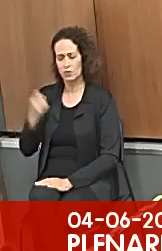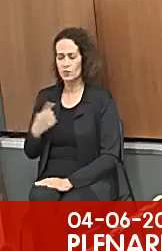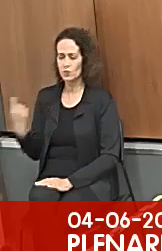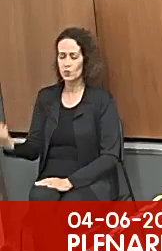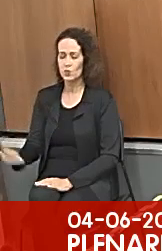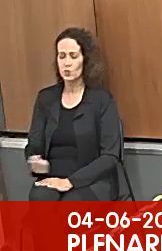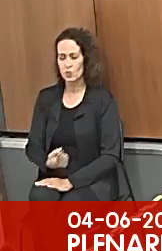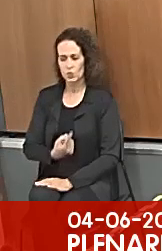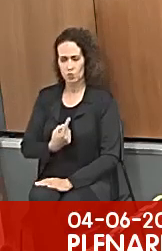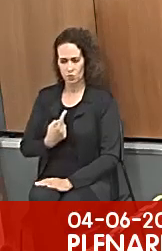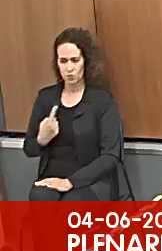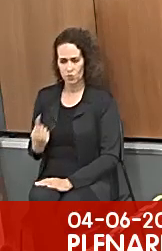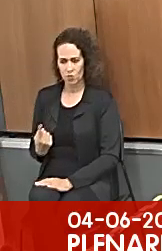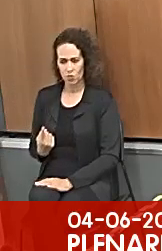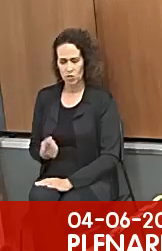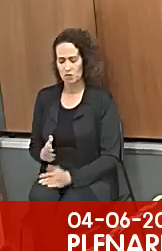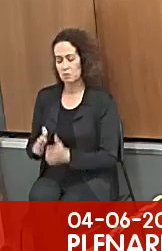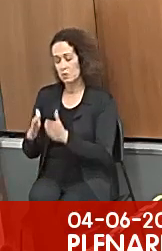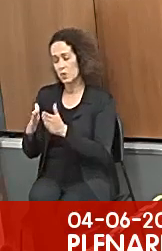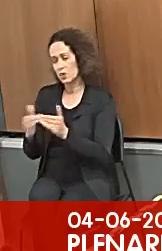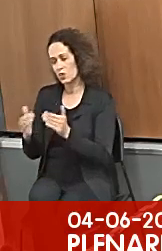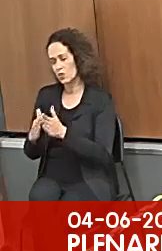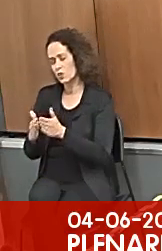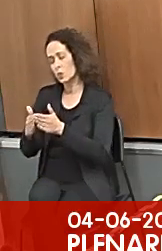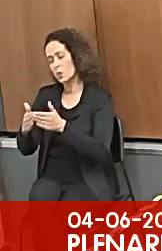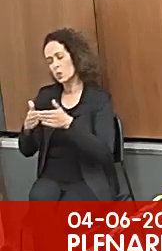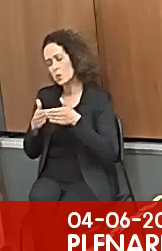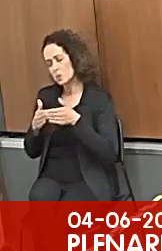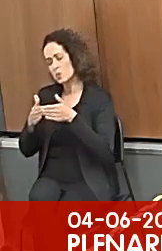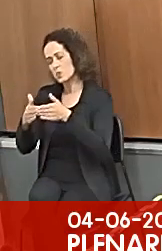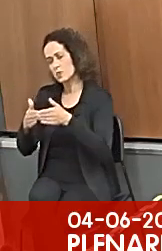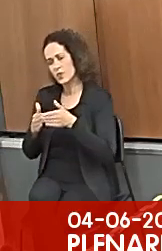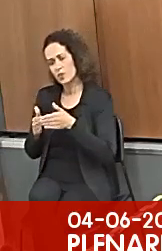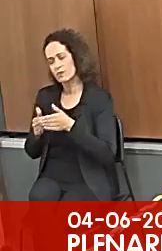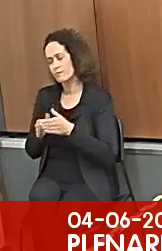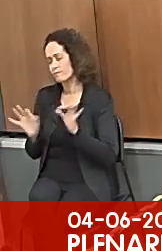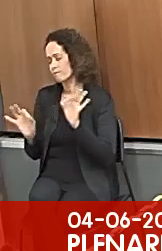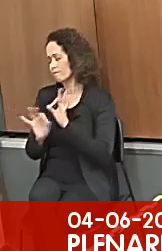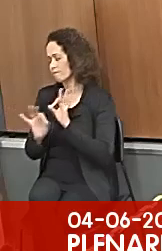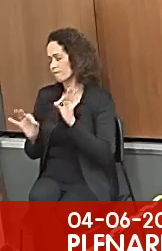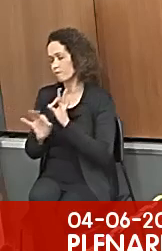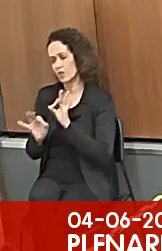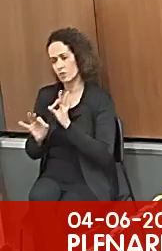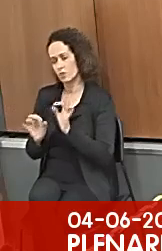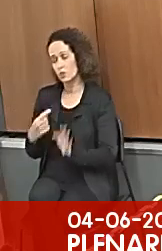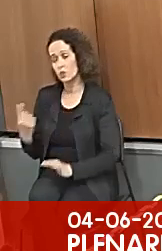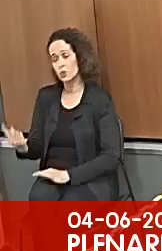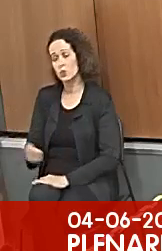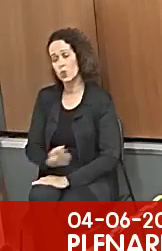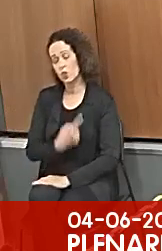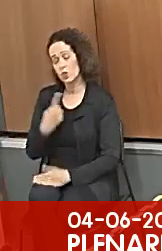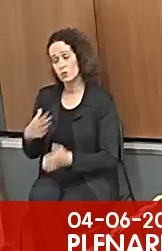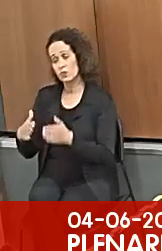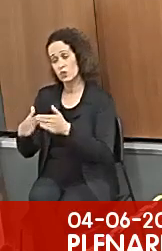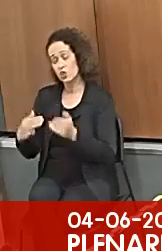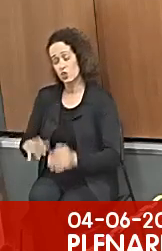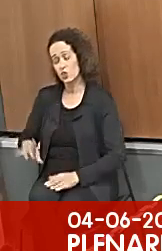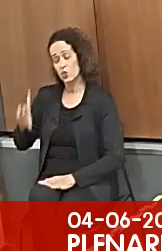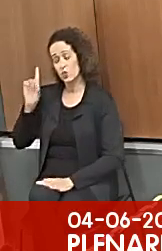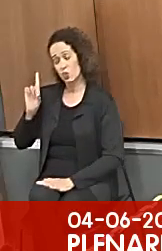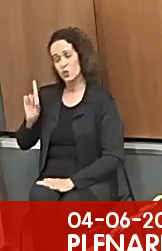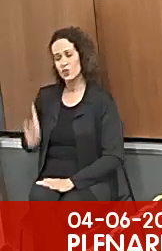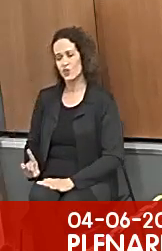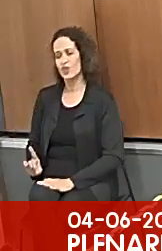Nós não estamos pedindo favor nenhum. Nós estamos pedindo um direito dos